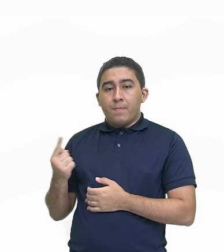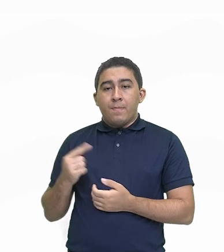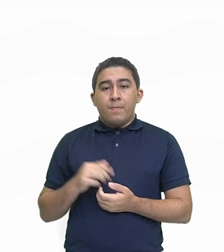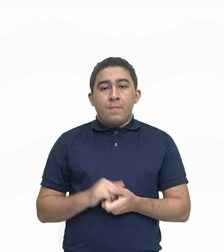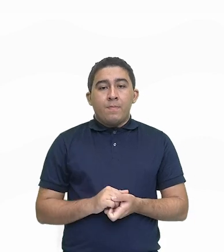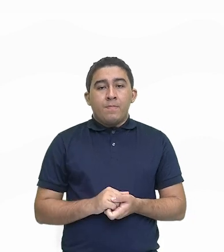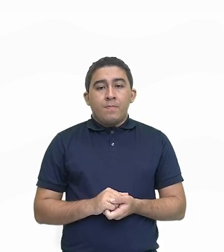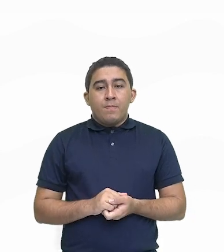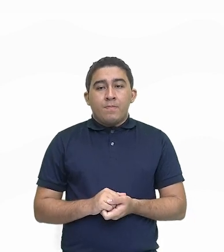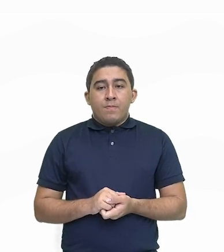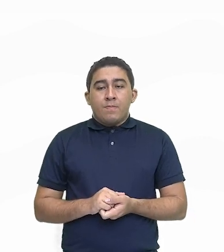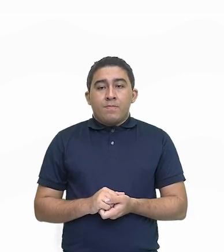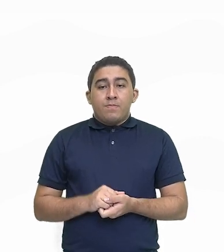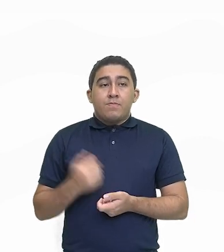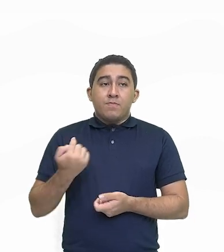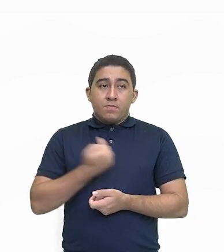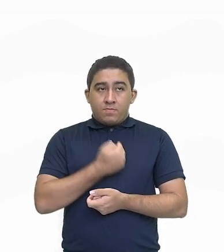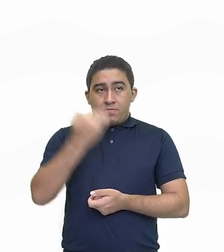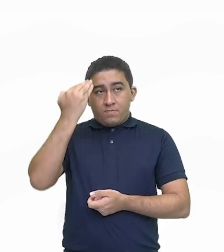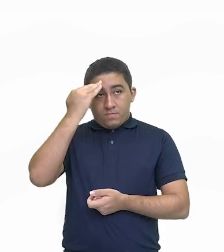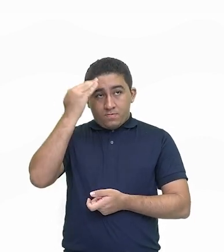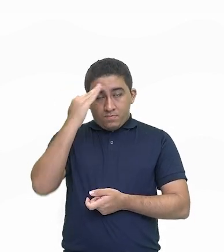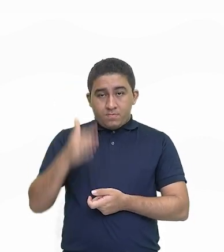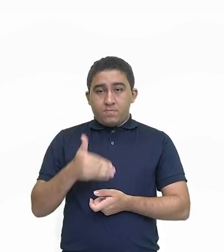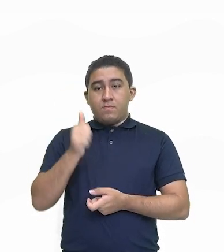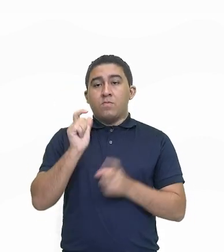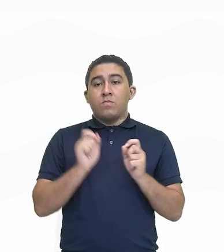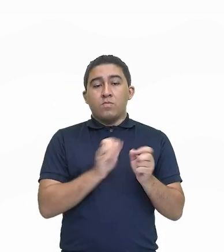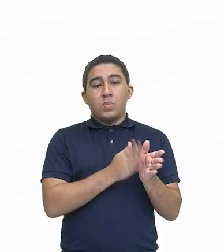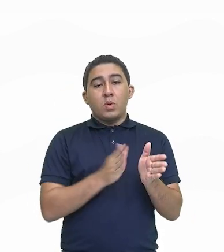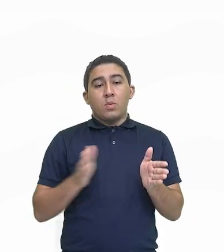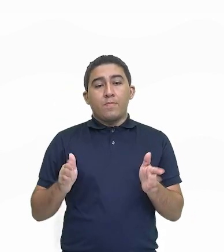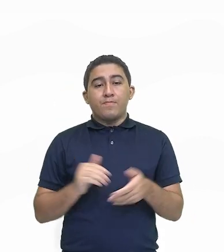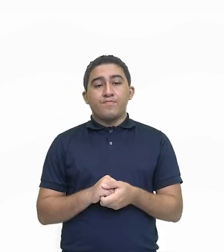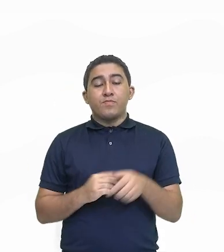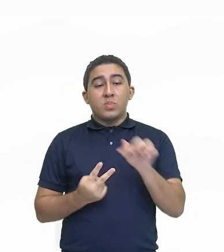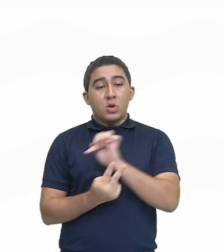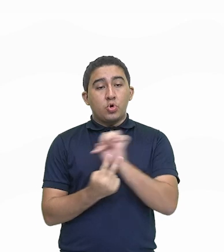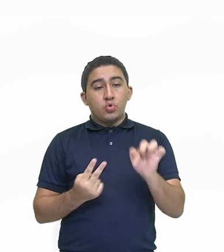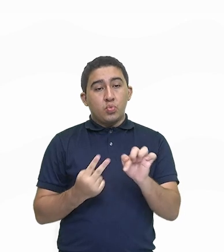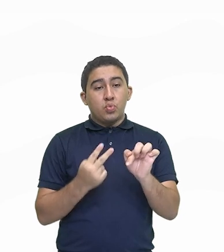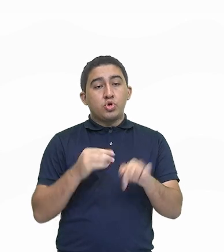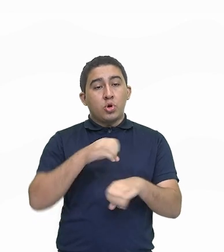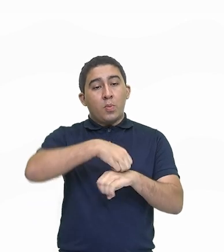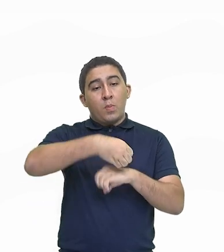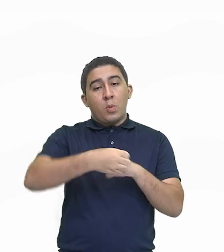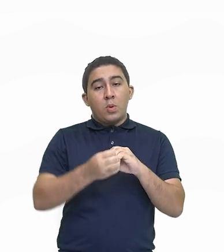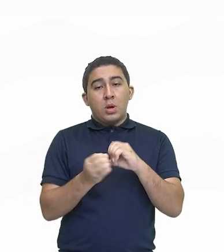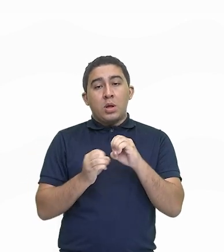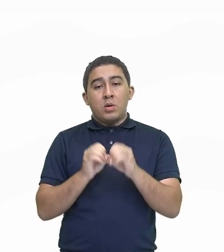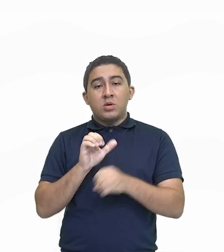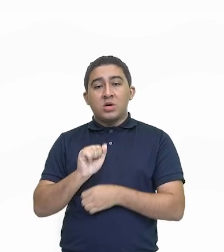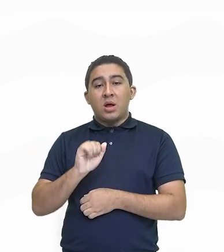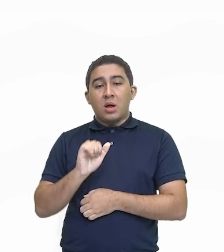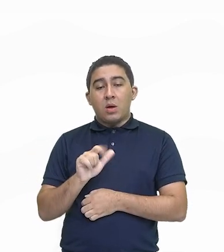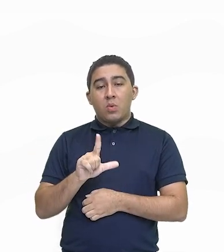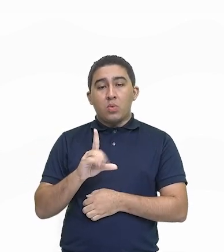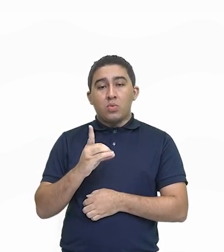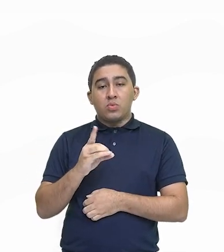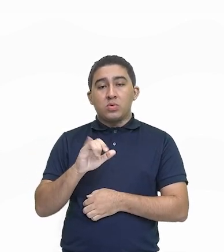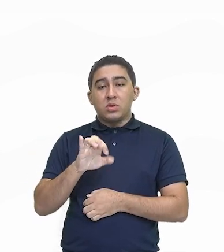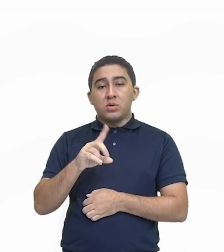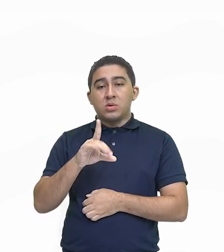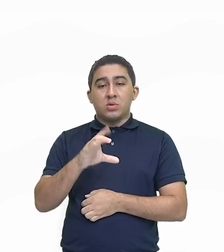gente entender um pouquinho aí sobre esse processo. As duas moléculas de aldeído